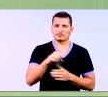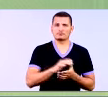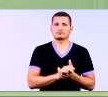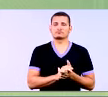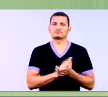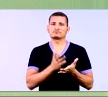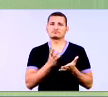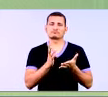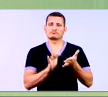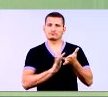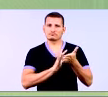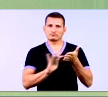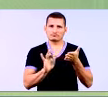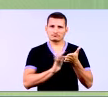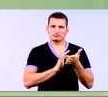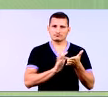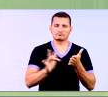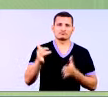tablets,